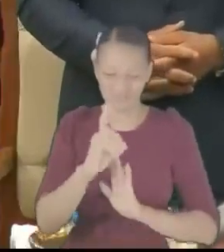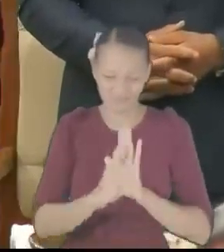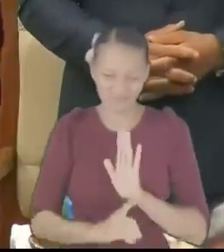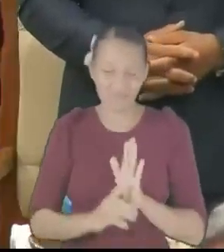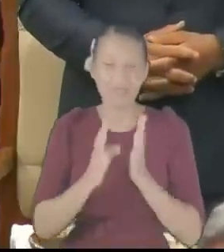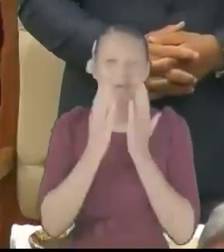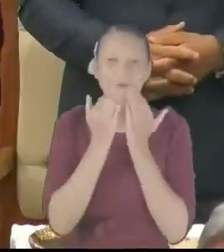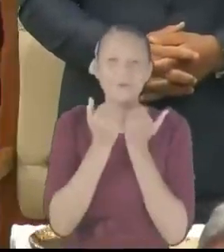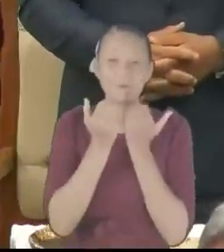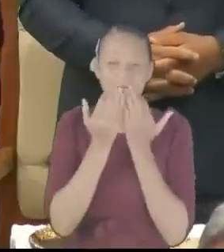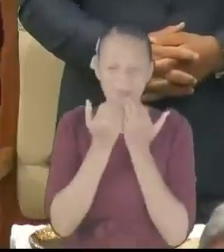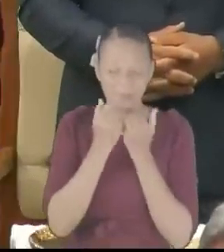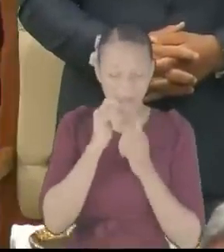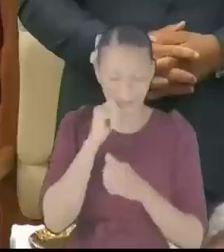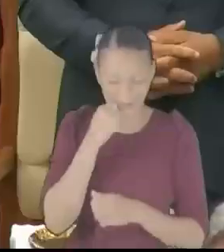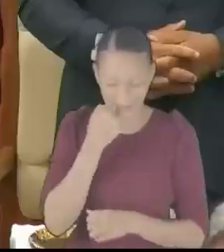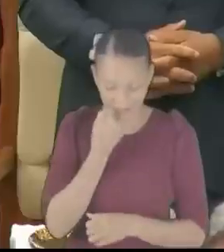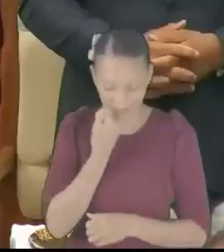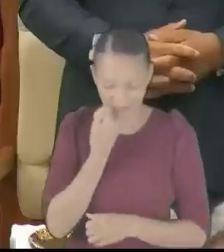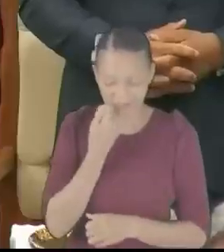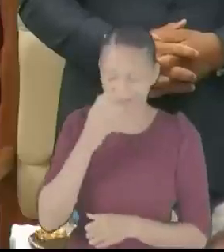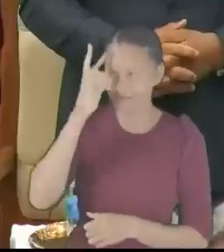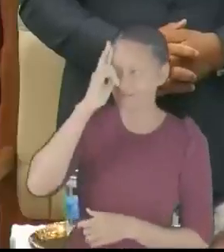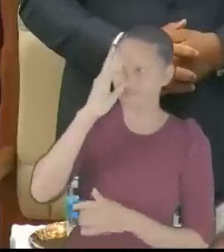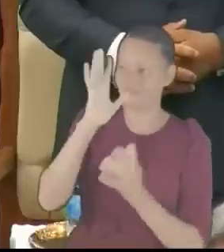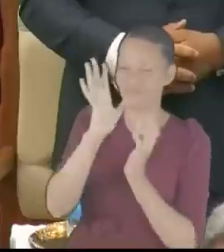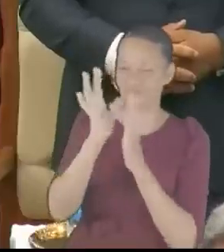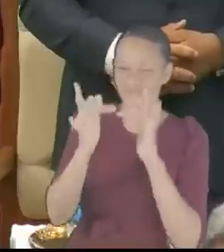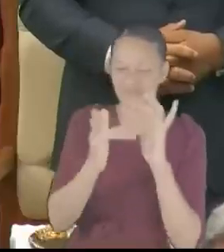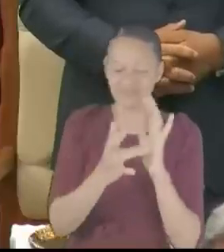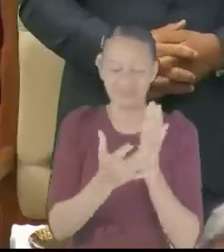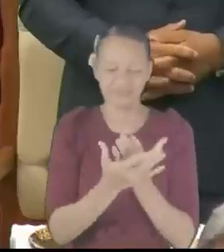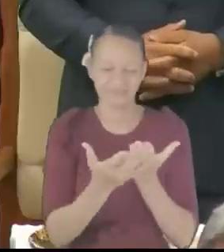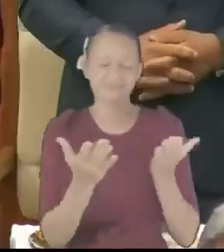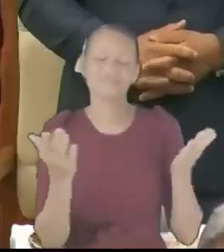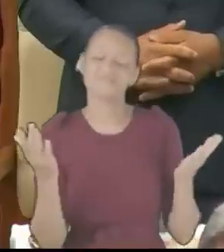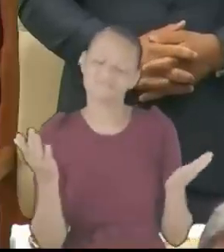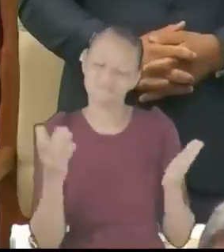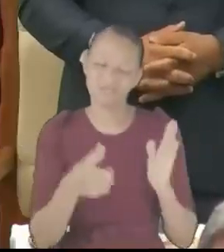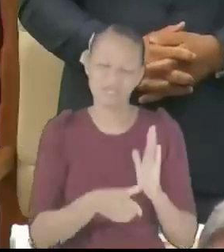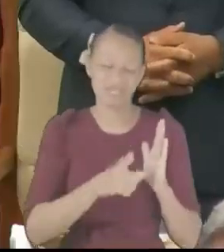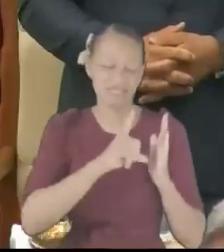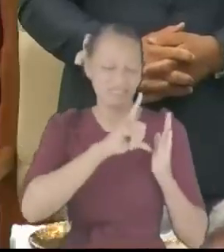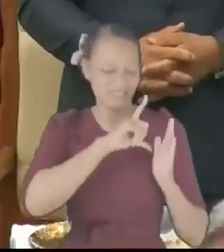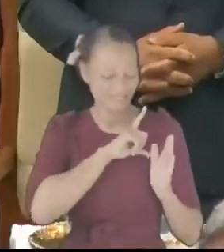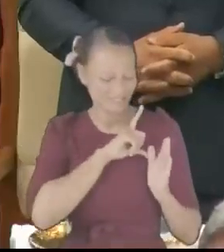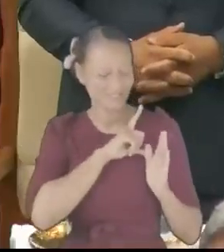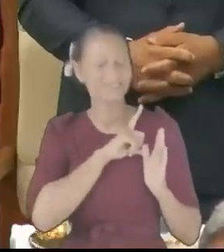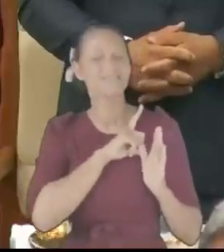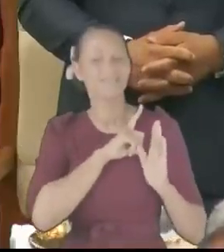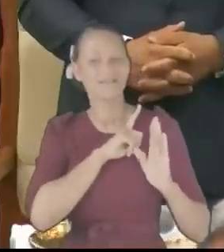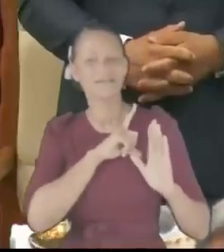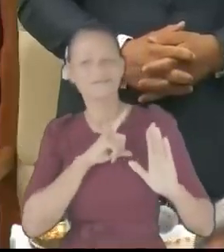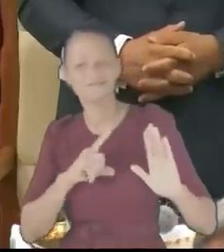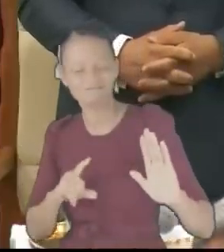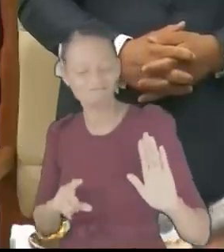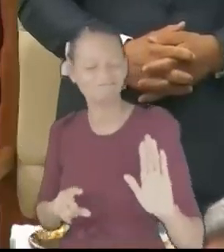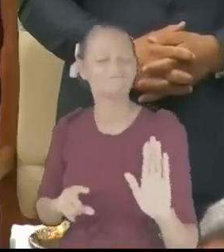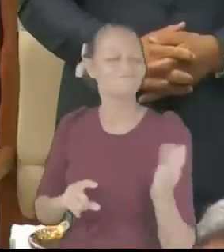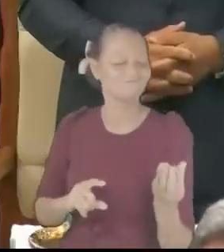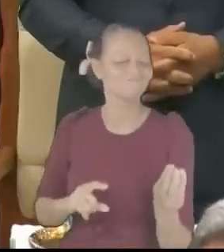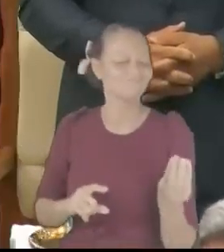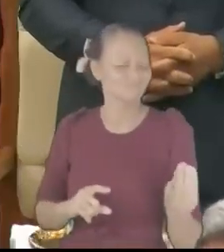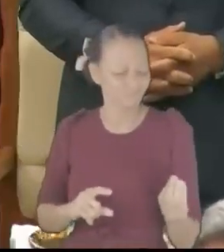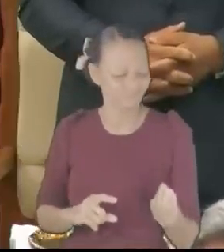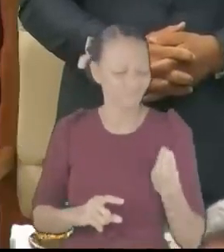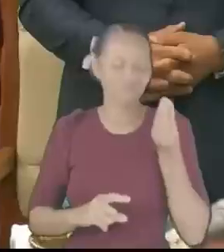do pão. O Senhor Jesus, na noite em que foi traído, havendo tomado o pão em suas mãos, deu graças, e havendo dado